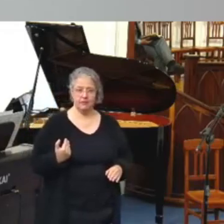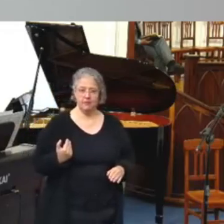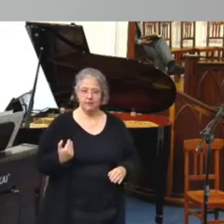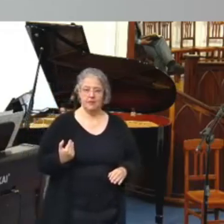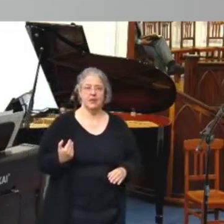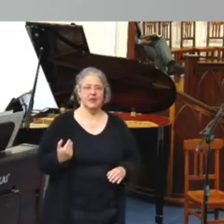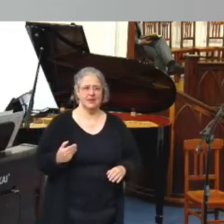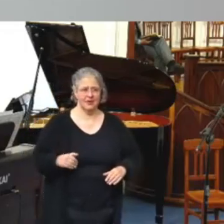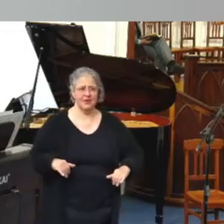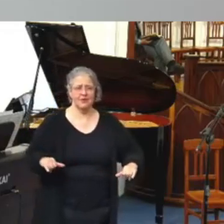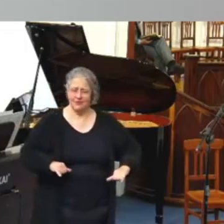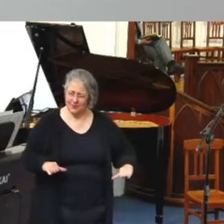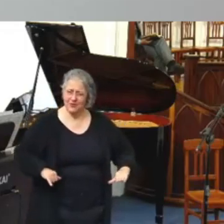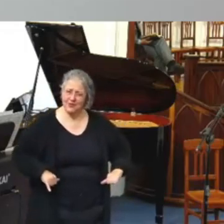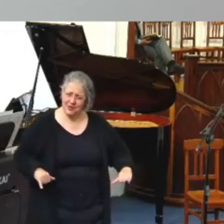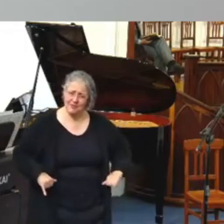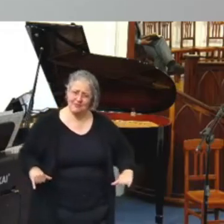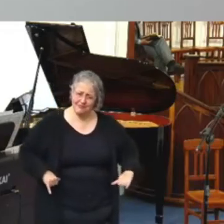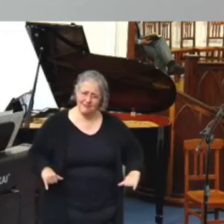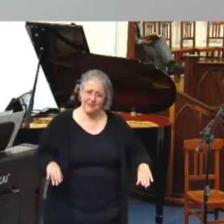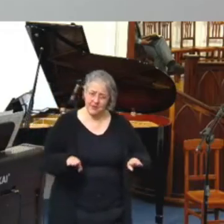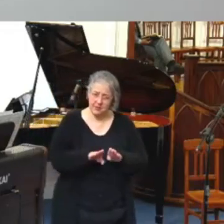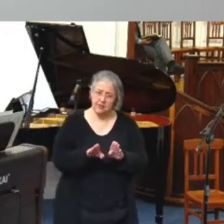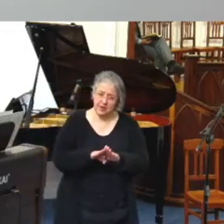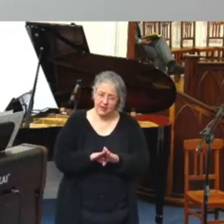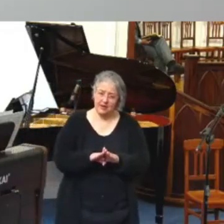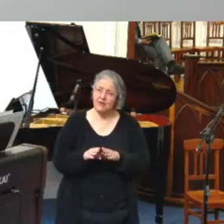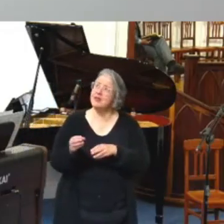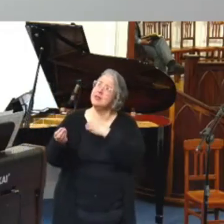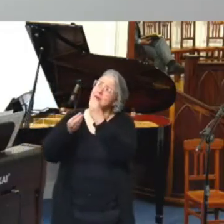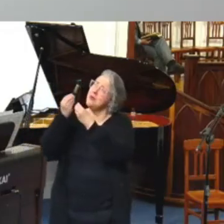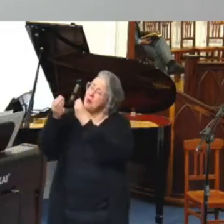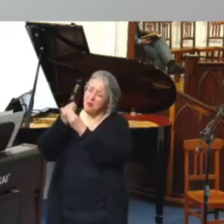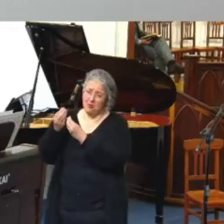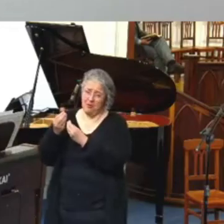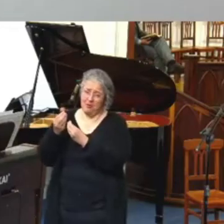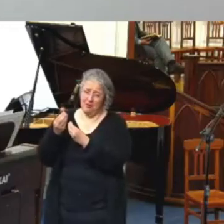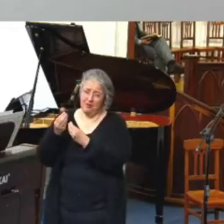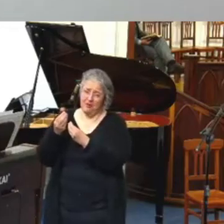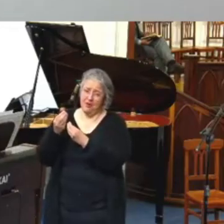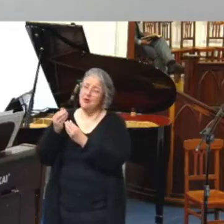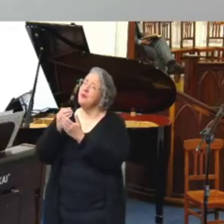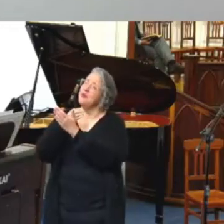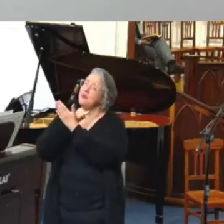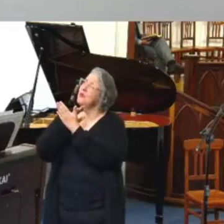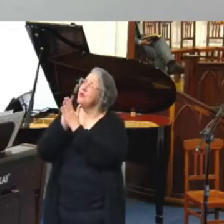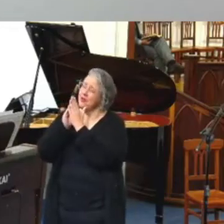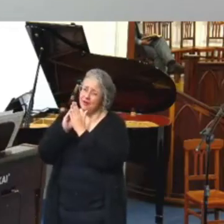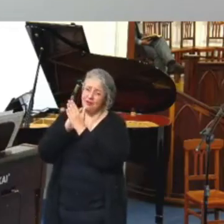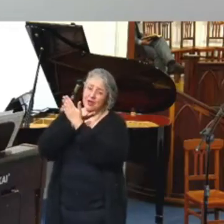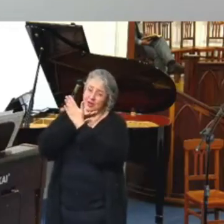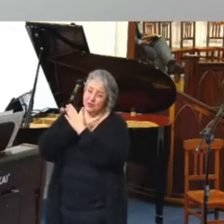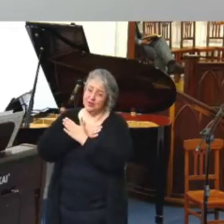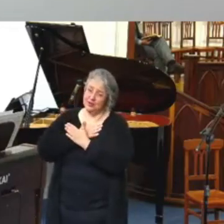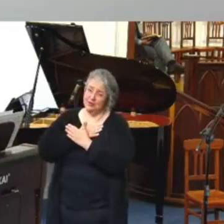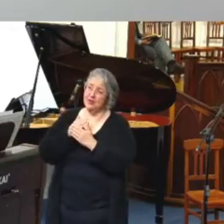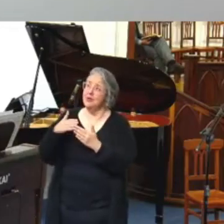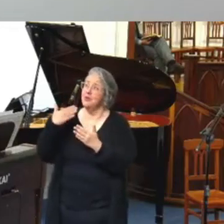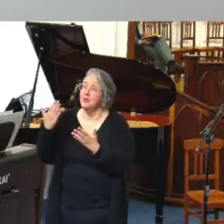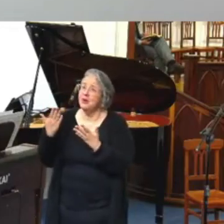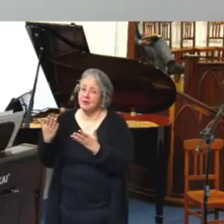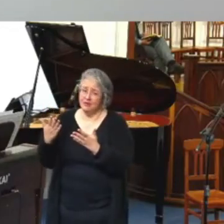E agora, se eu morrer, quem vai herdar esse trono? Será Absalão que me persegue? Não, esse não pode.